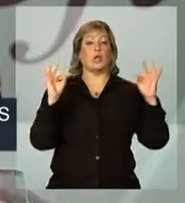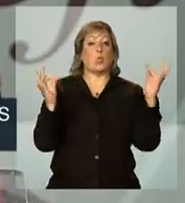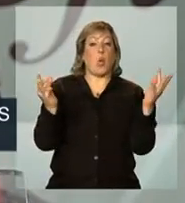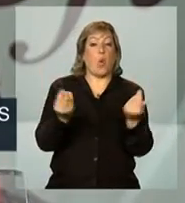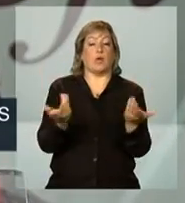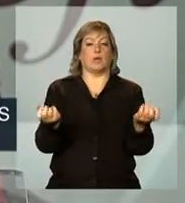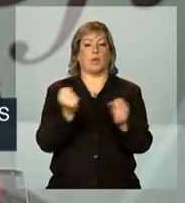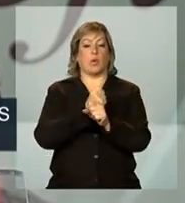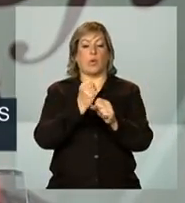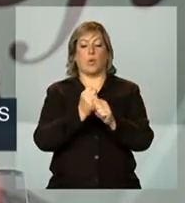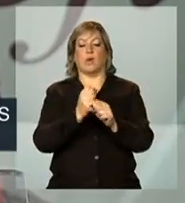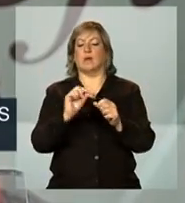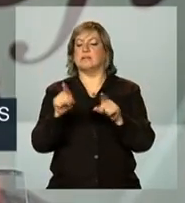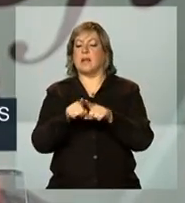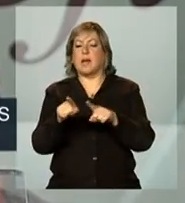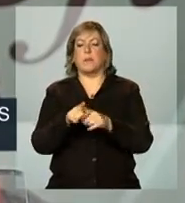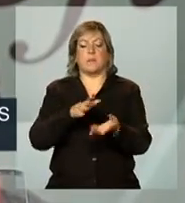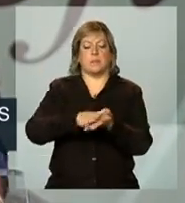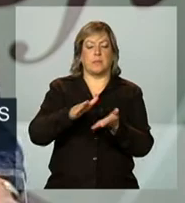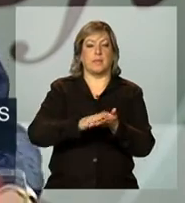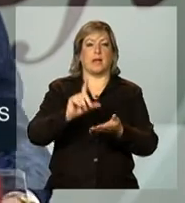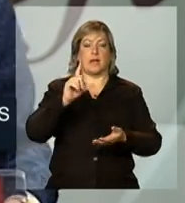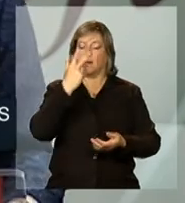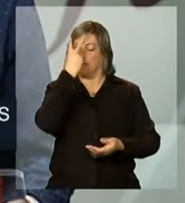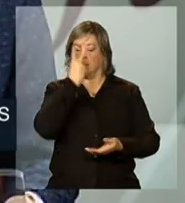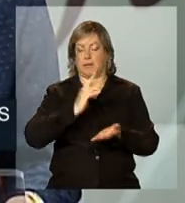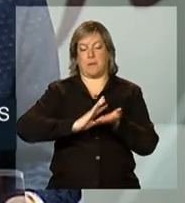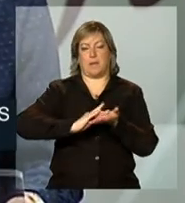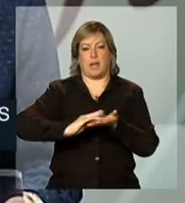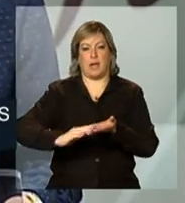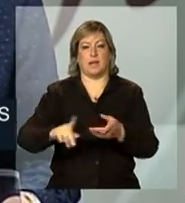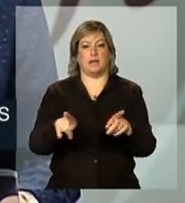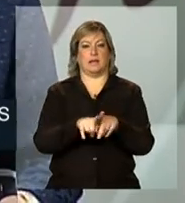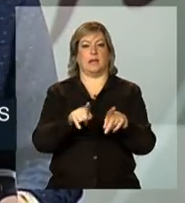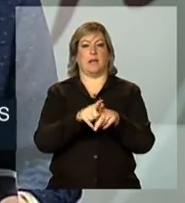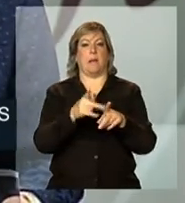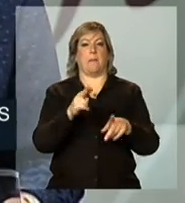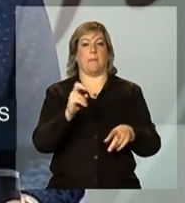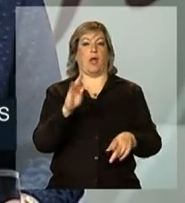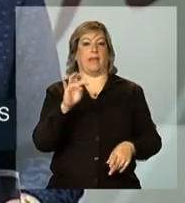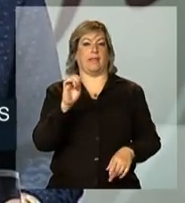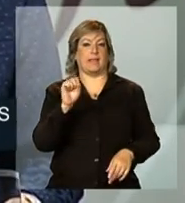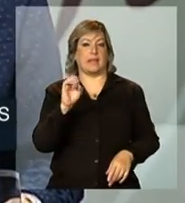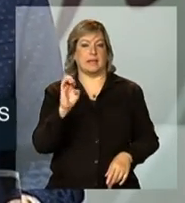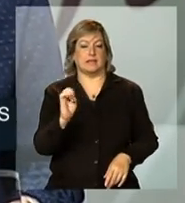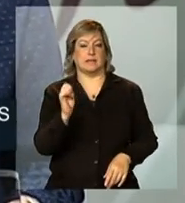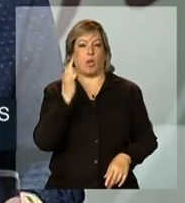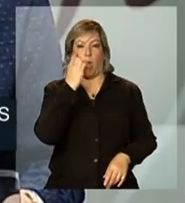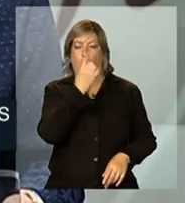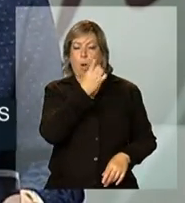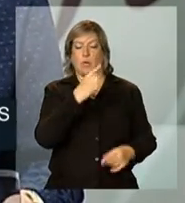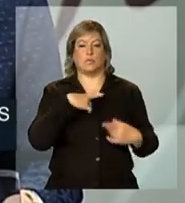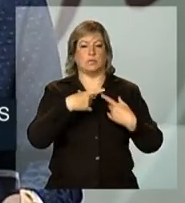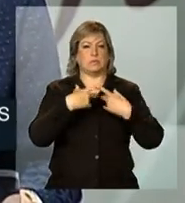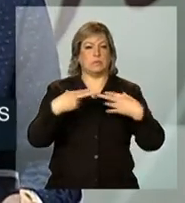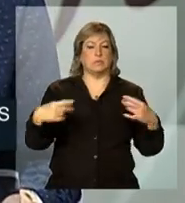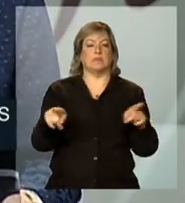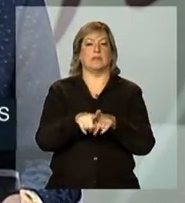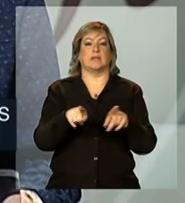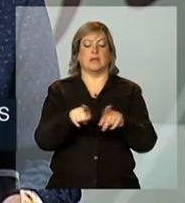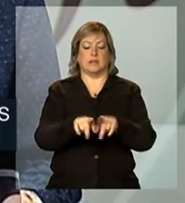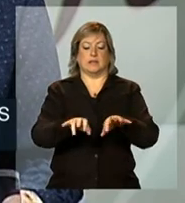estruturas para braille, próteses oculares, acionadores de pressão, softwares, que convertem texto em voz